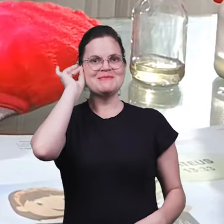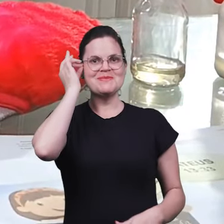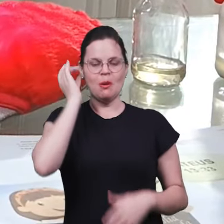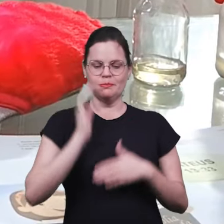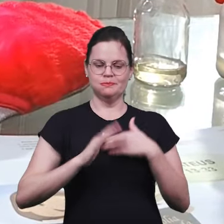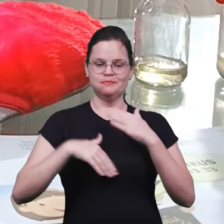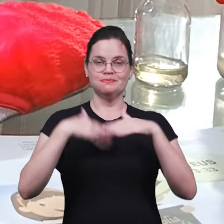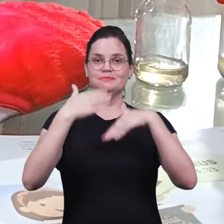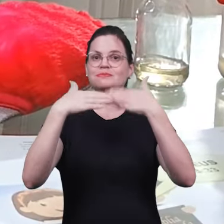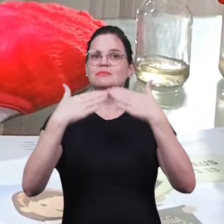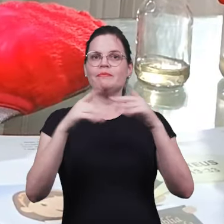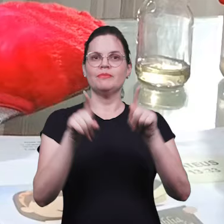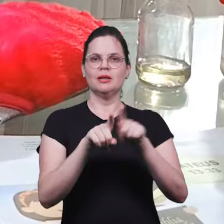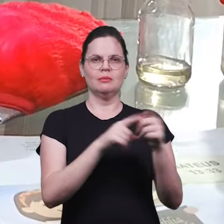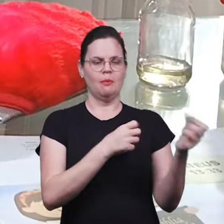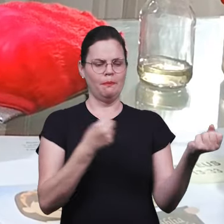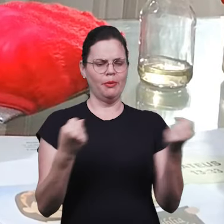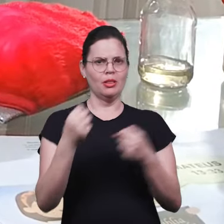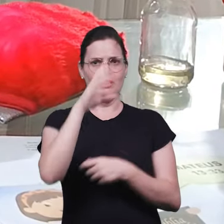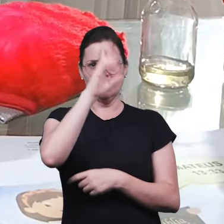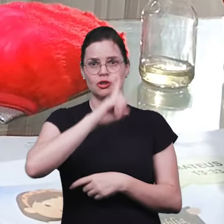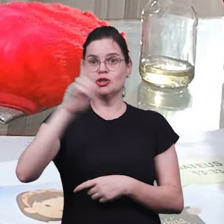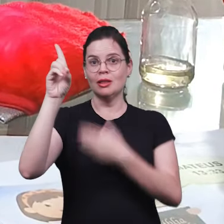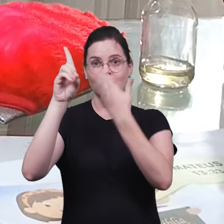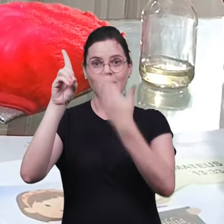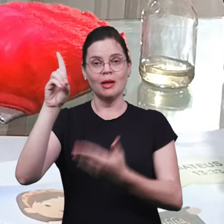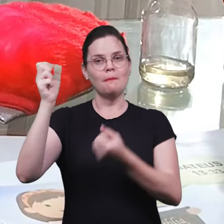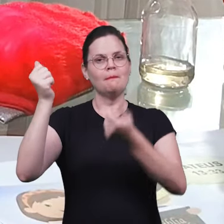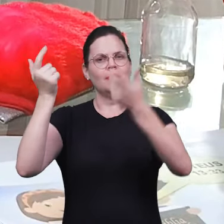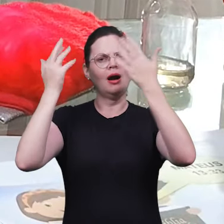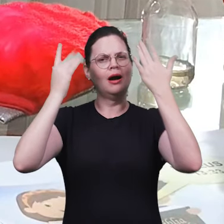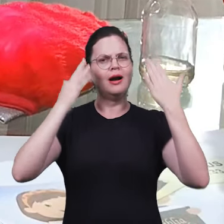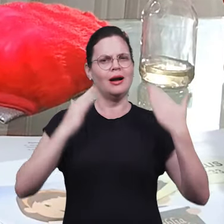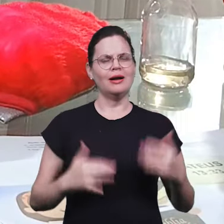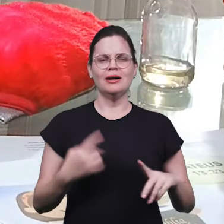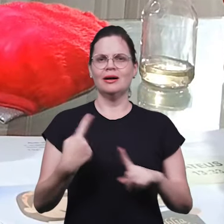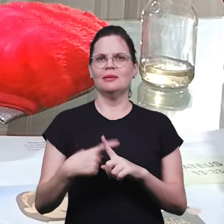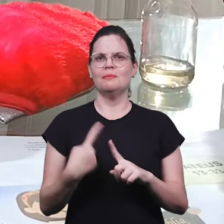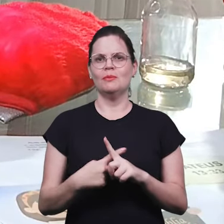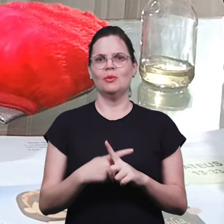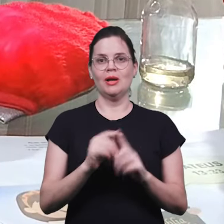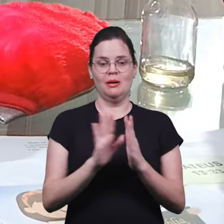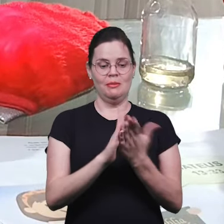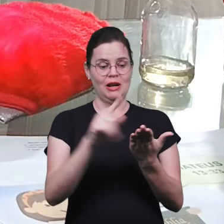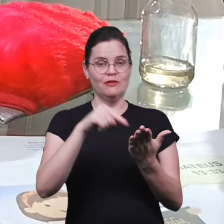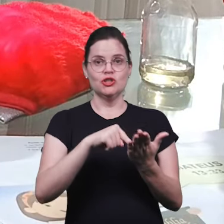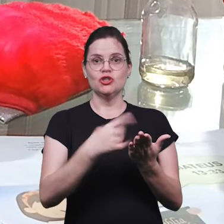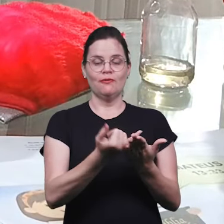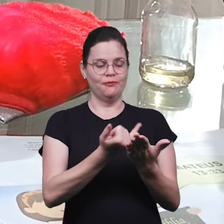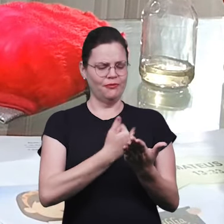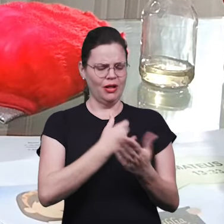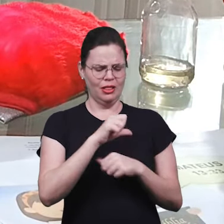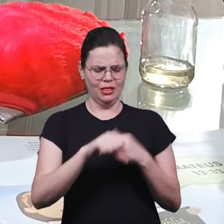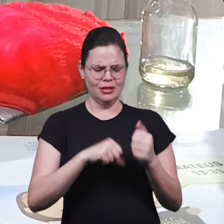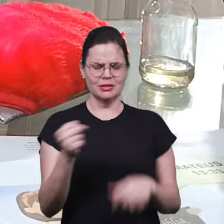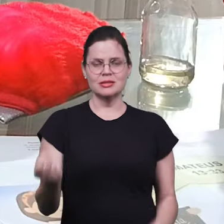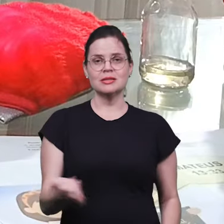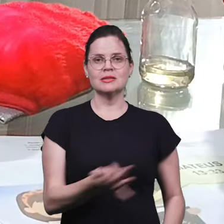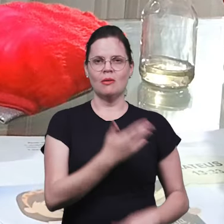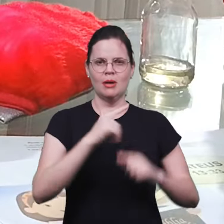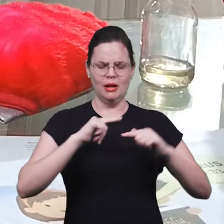coração e vida. O poder de Deus está sobre nós. Por quê? Porque essa palavra, ela é transformadora.